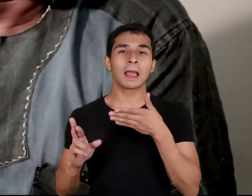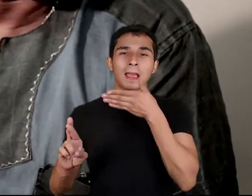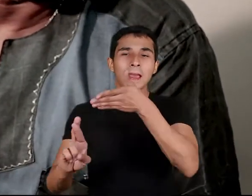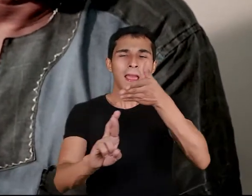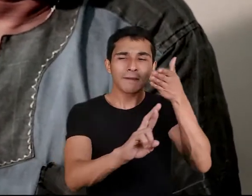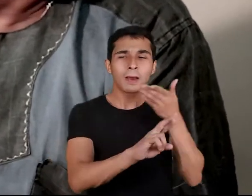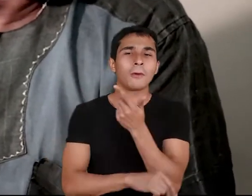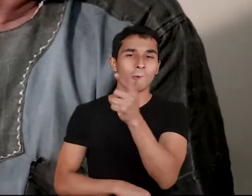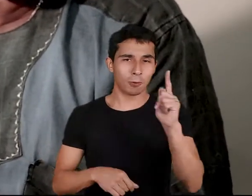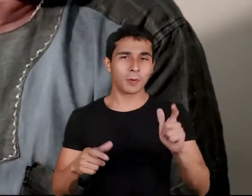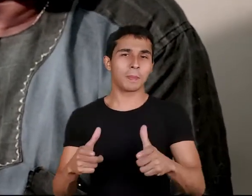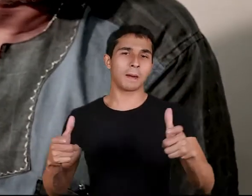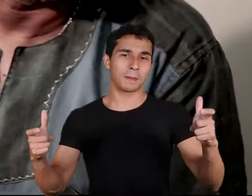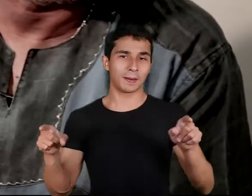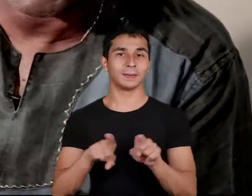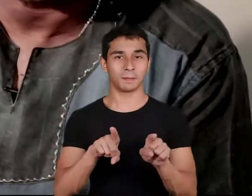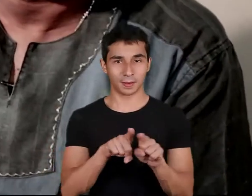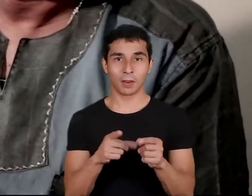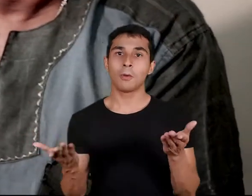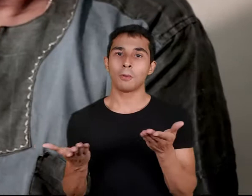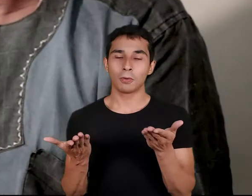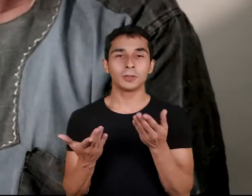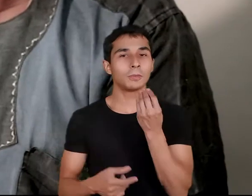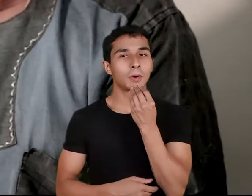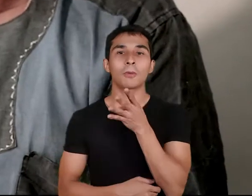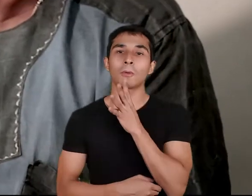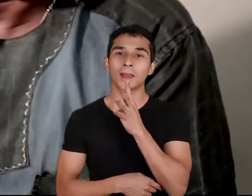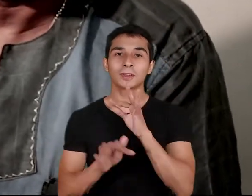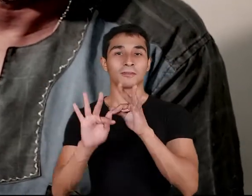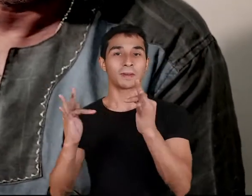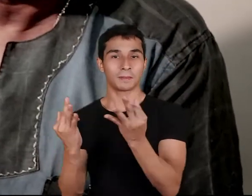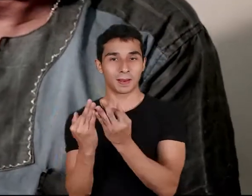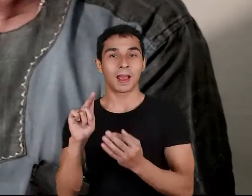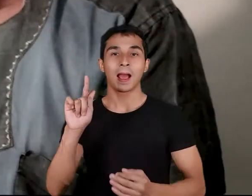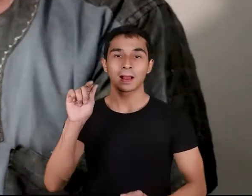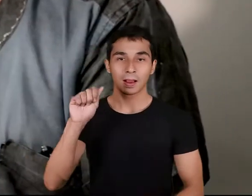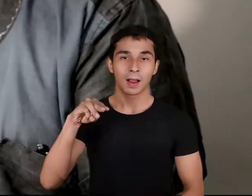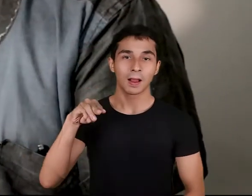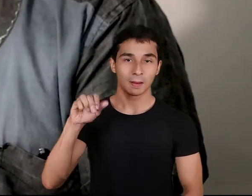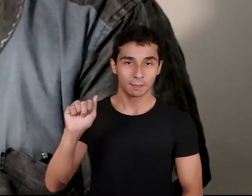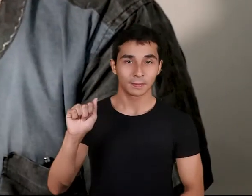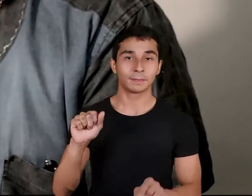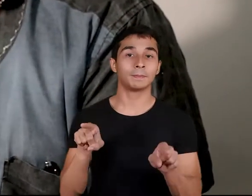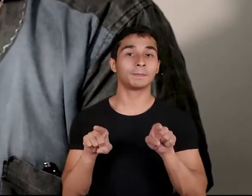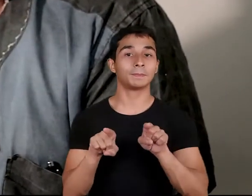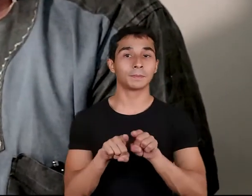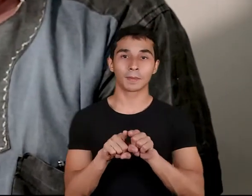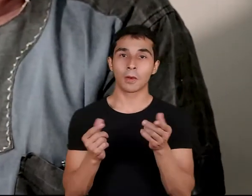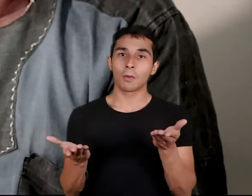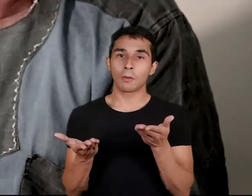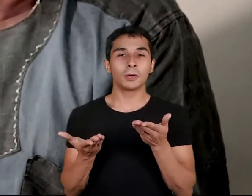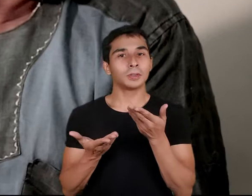Eu hoje tenho o privilégio de conhecer a família Gama, eu hoje tenho